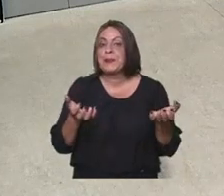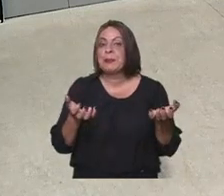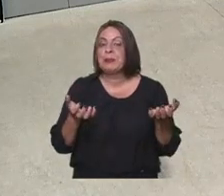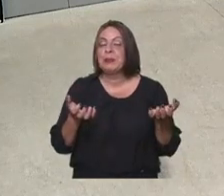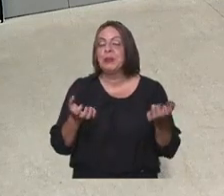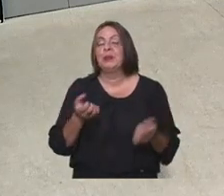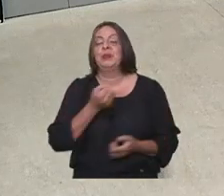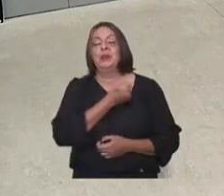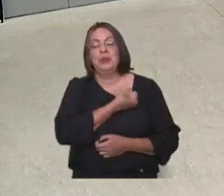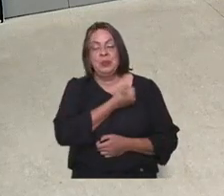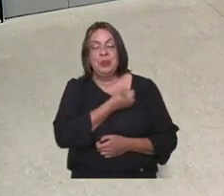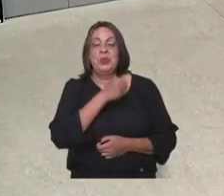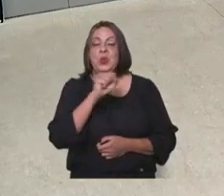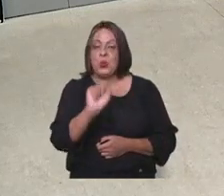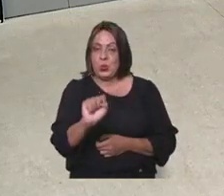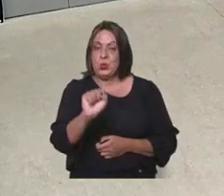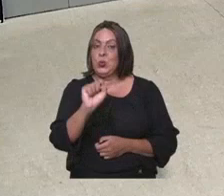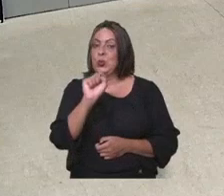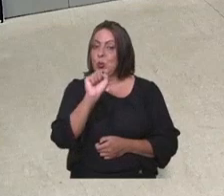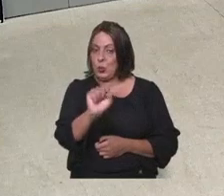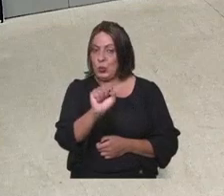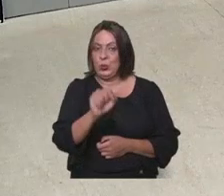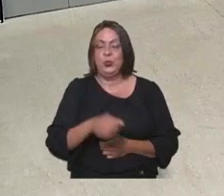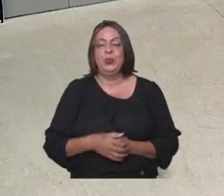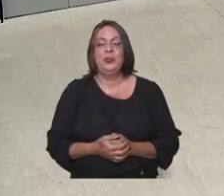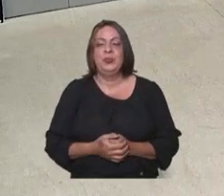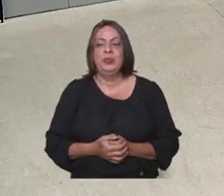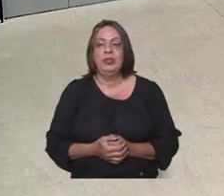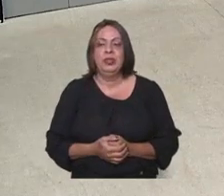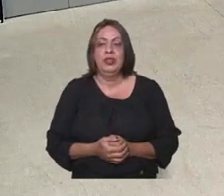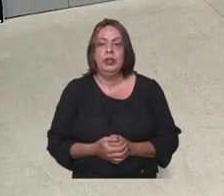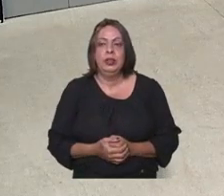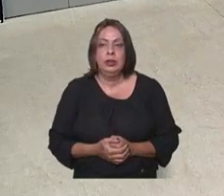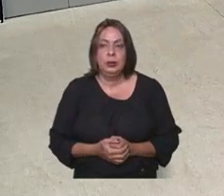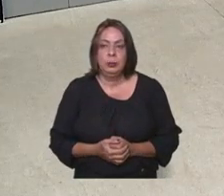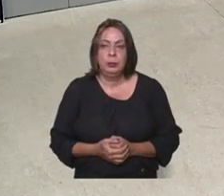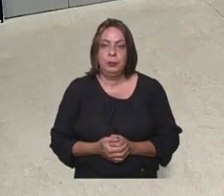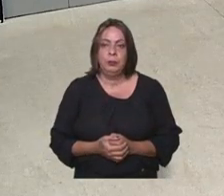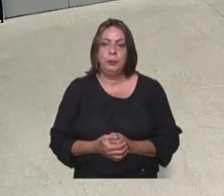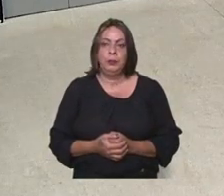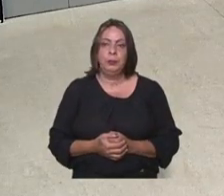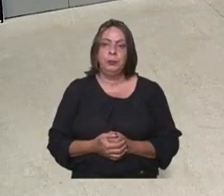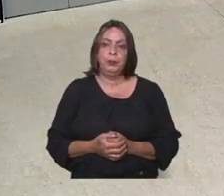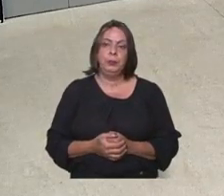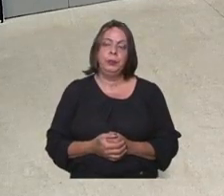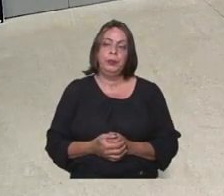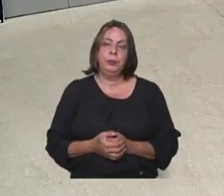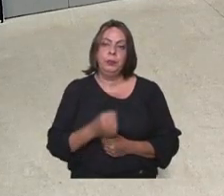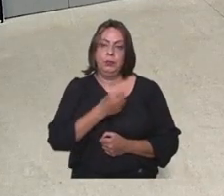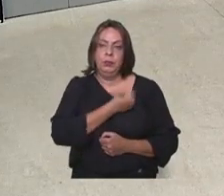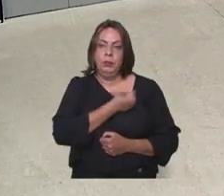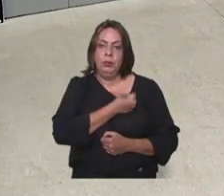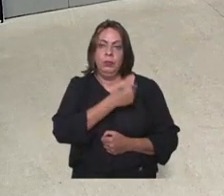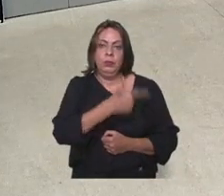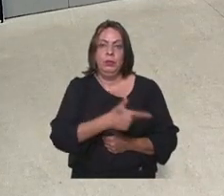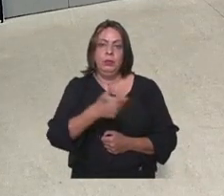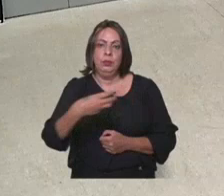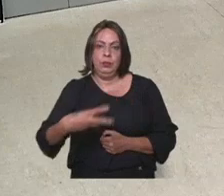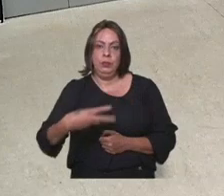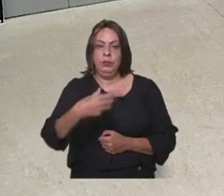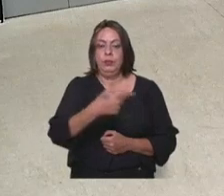ir comemorando. 8 sai também. Número 8. Número 8. Olha aí o número 8.